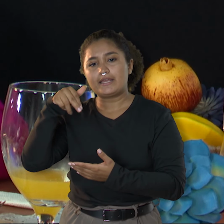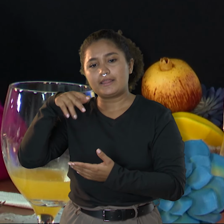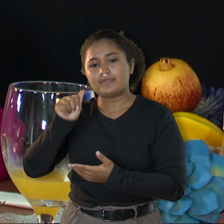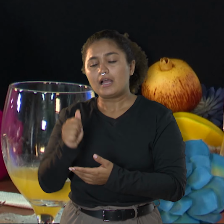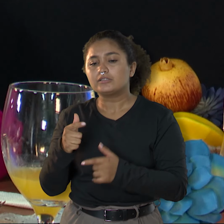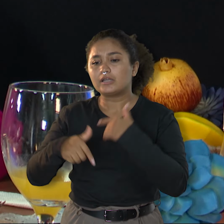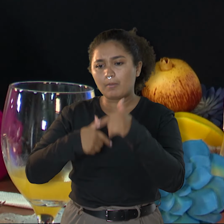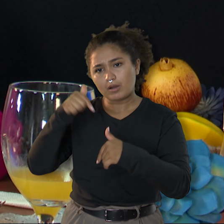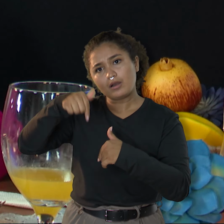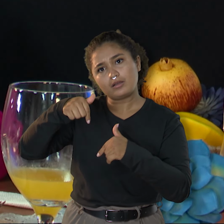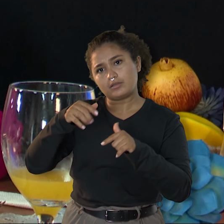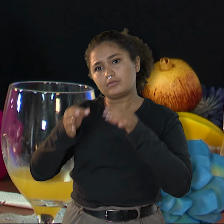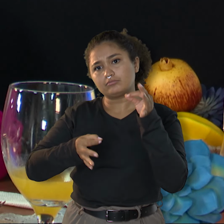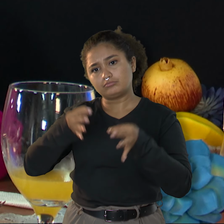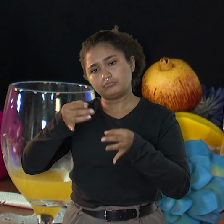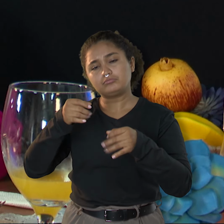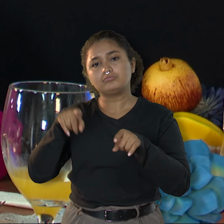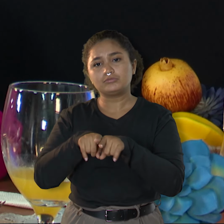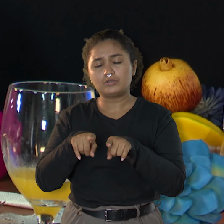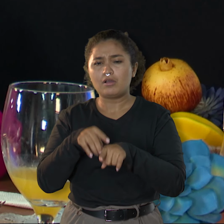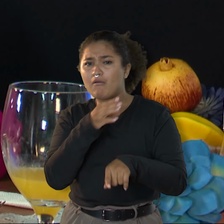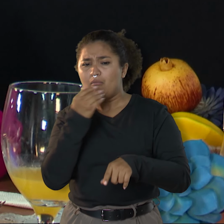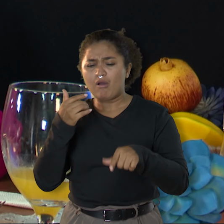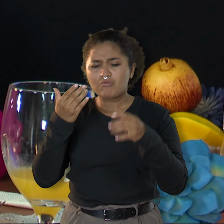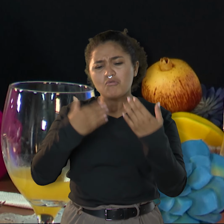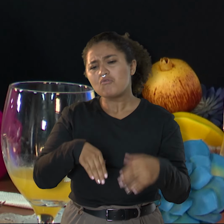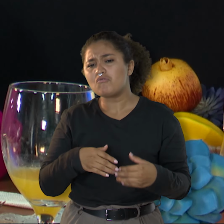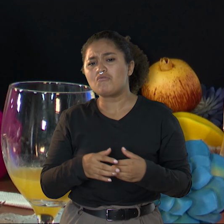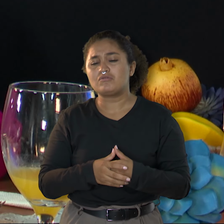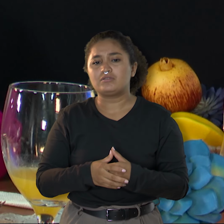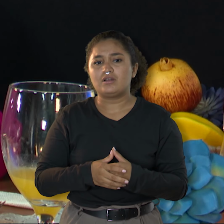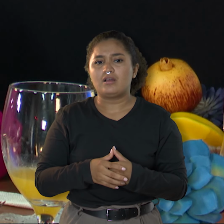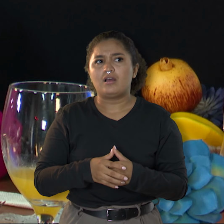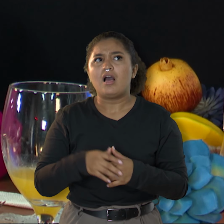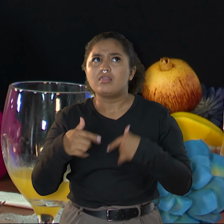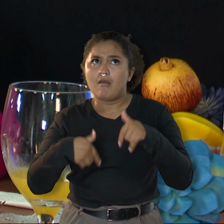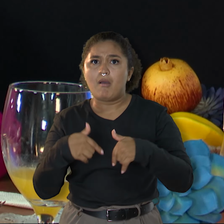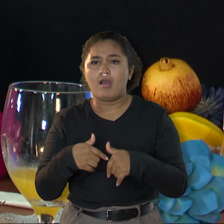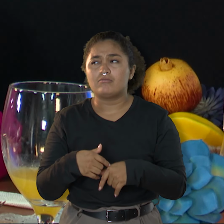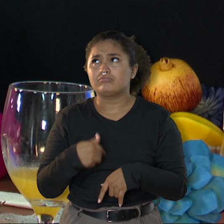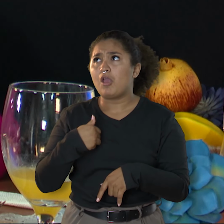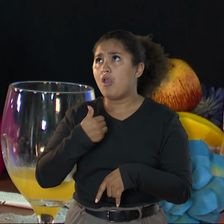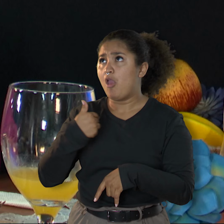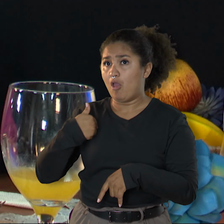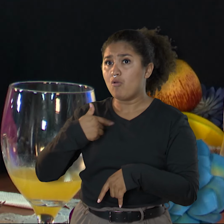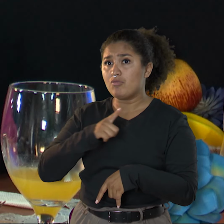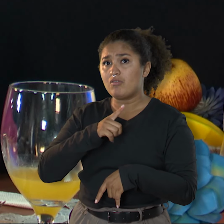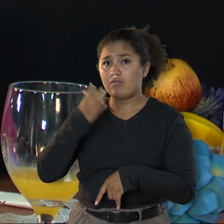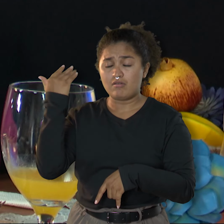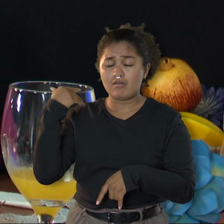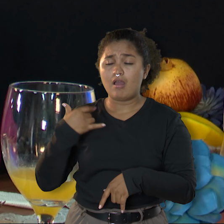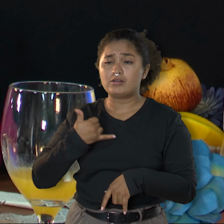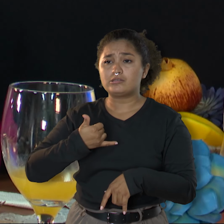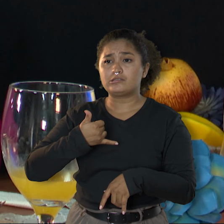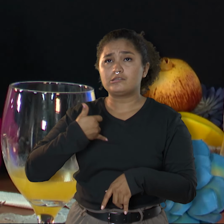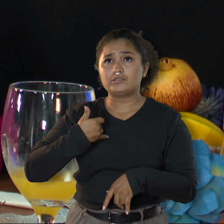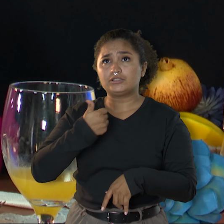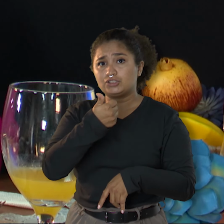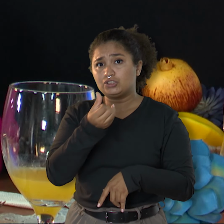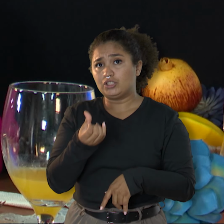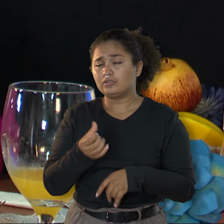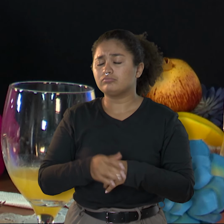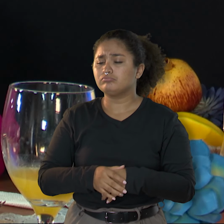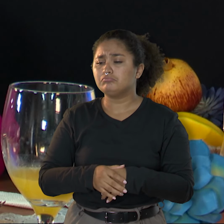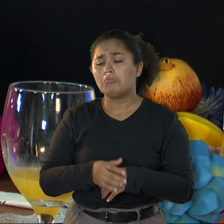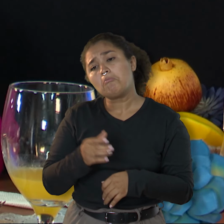também está trabalhando no tribunal. Vamos fazer concurso? O que é concurso? Não, é para emprego. Eu tinha 16 anos. Era bem uma garotinha. E aí eu